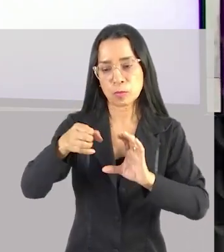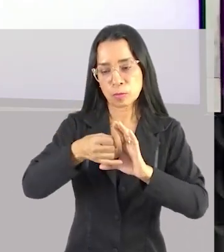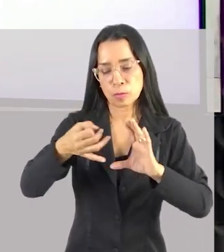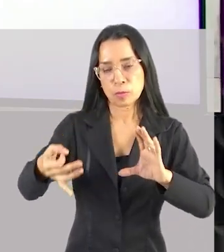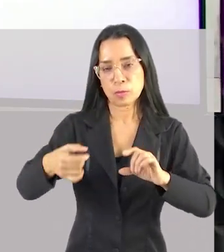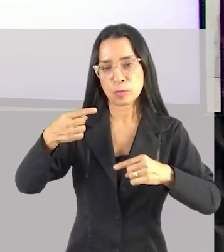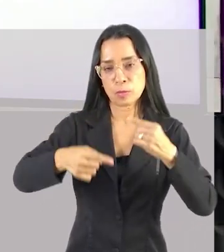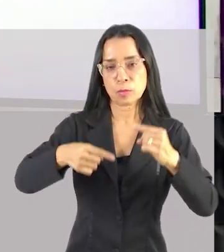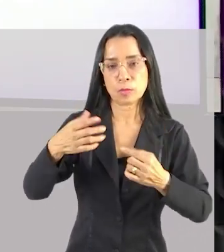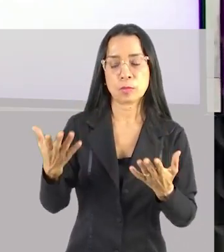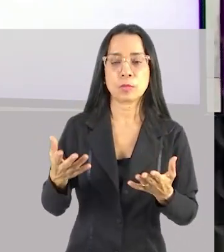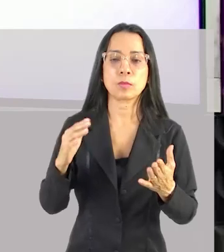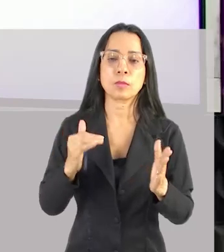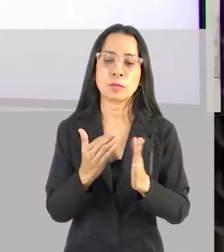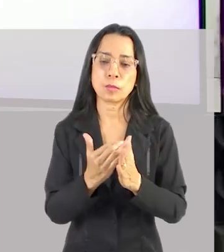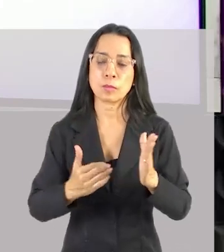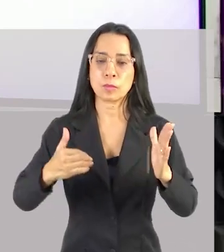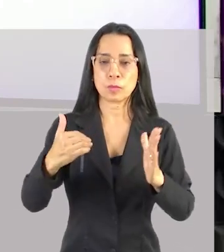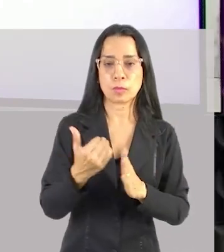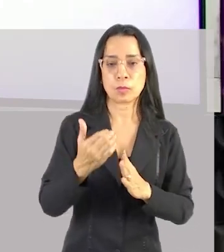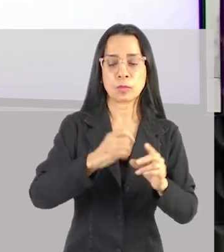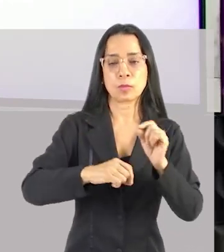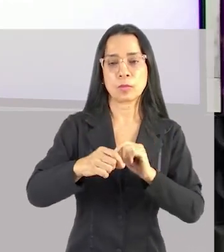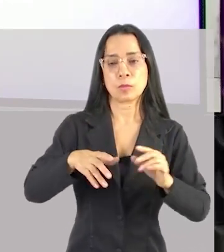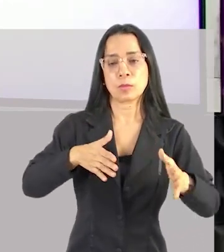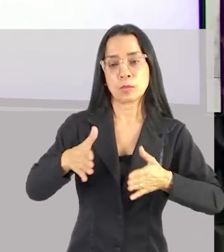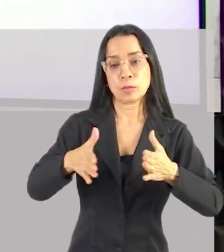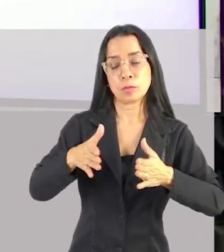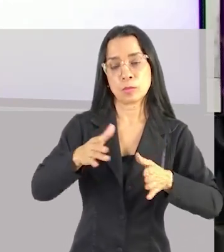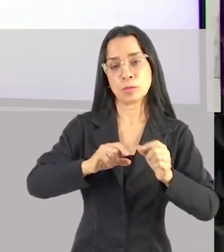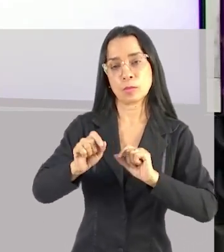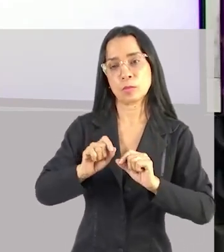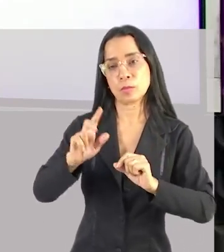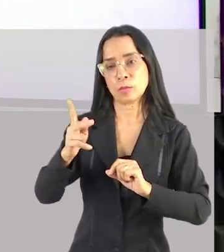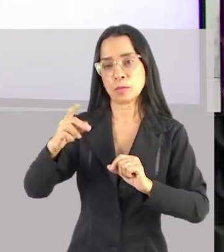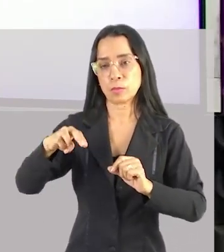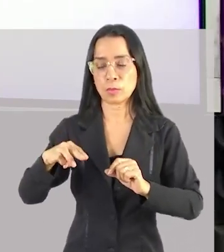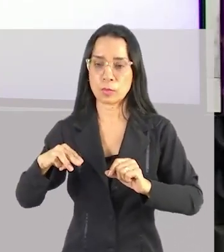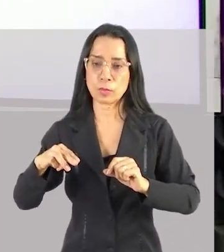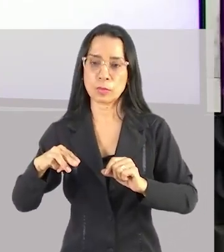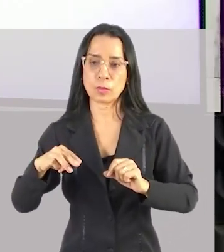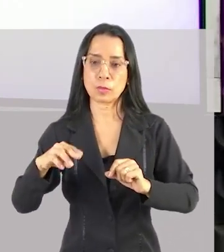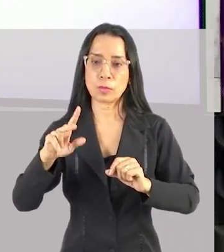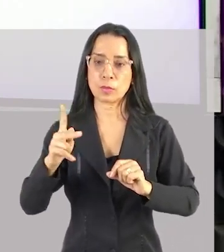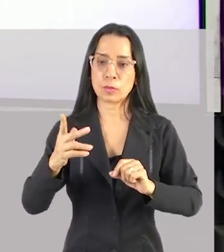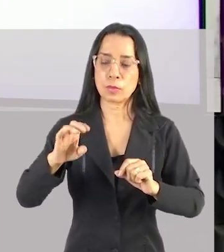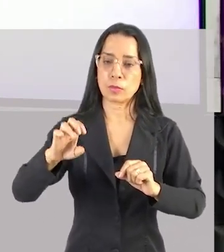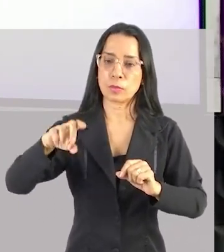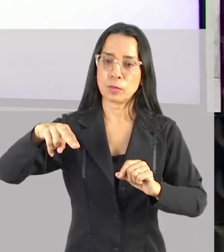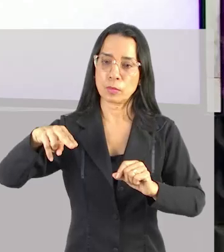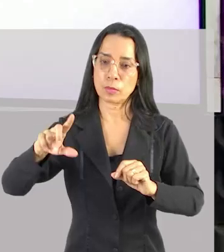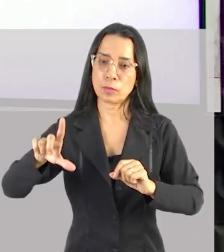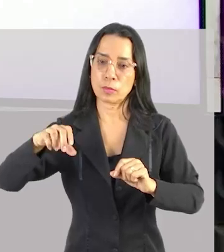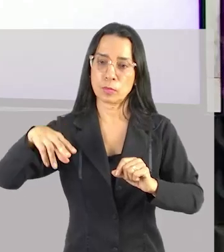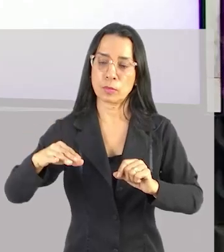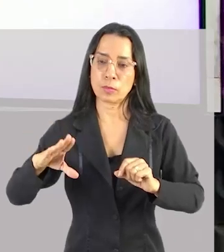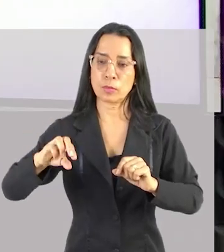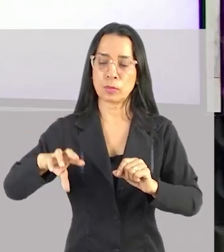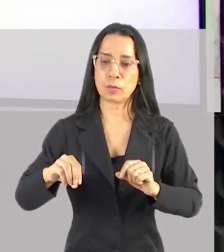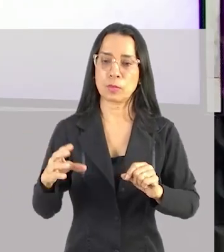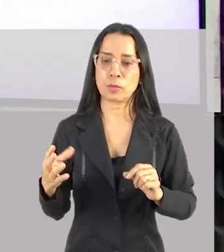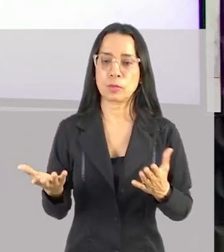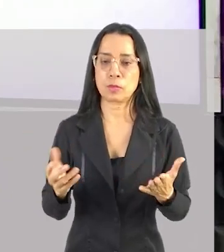O que não vai prevalecer, né, nesse período helenístico. Não vamos falar tanto sobre política, né, mas como buscar essa